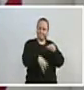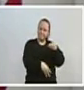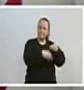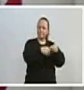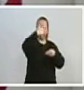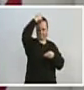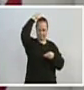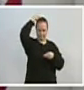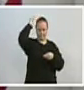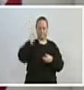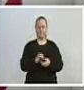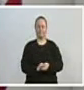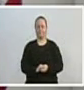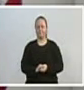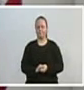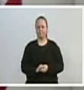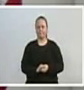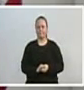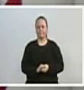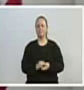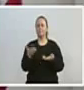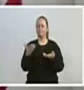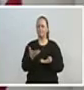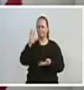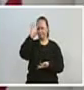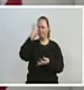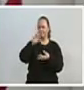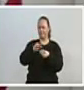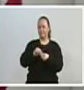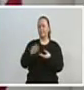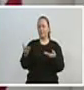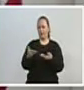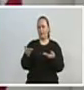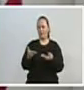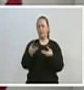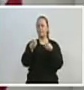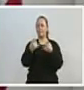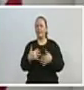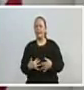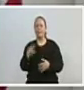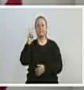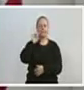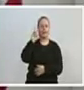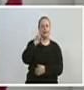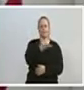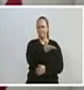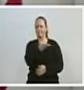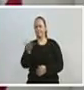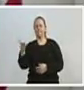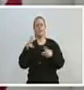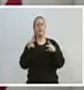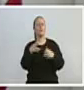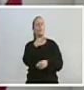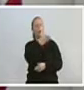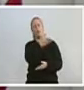Pereira, eu quero, nesta conclusão, dizer, lembrar a nós, primeiro aquilo que diz o Adriano, eu